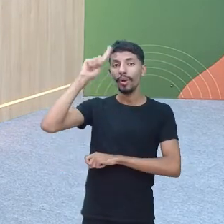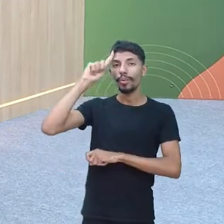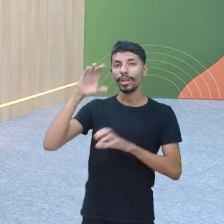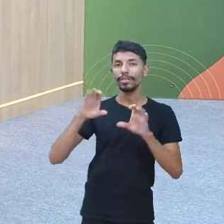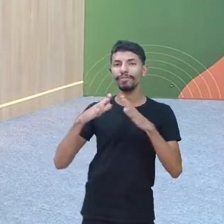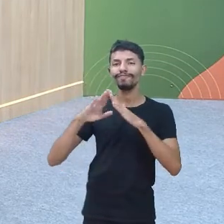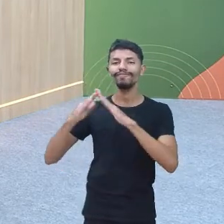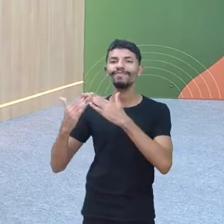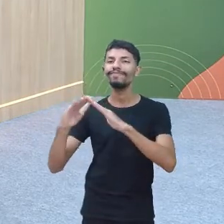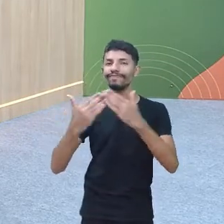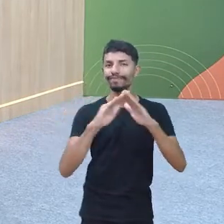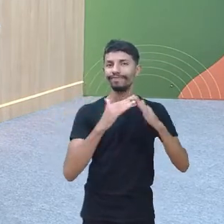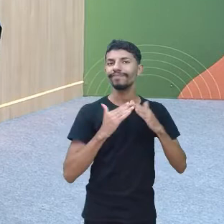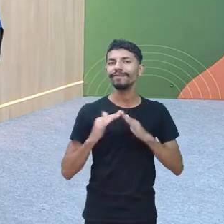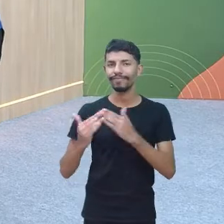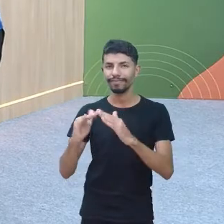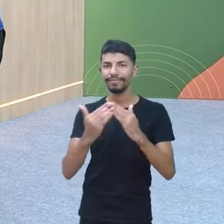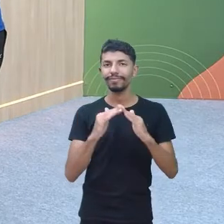das favelas.